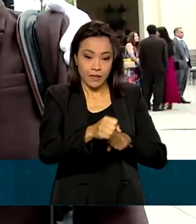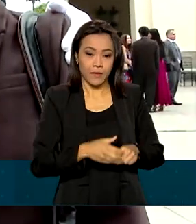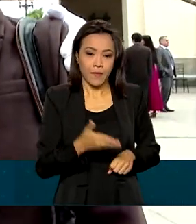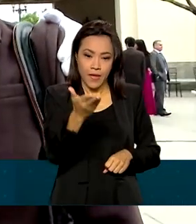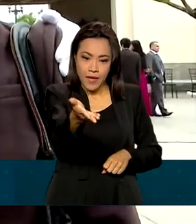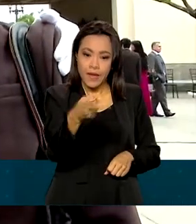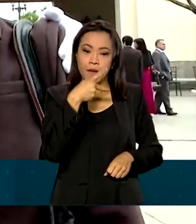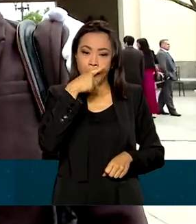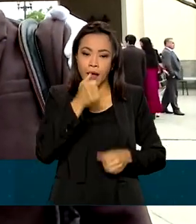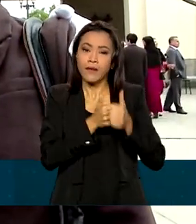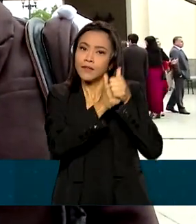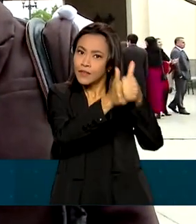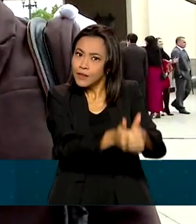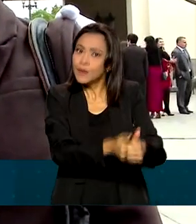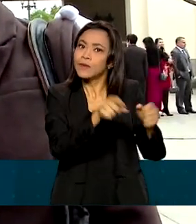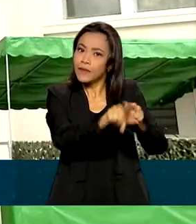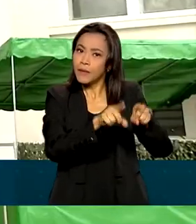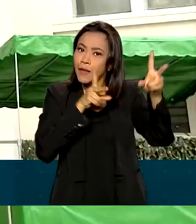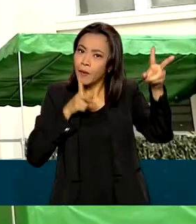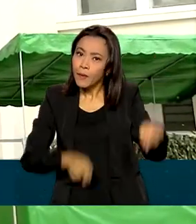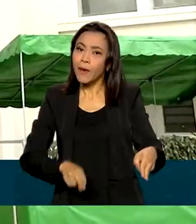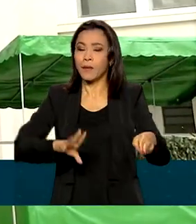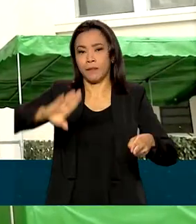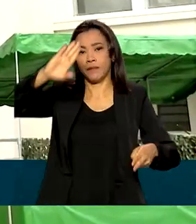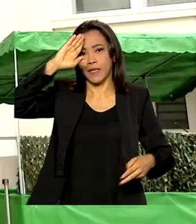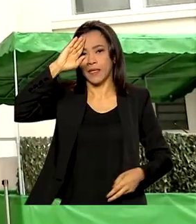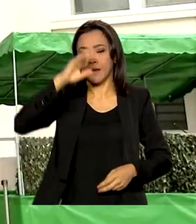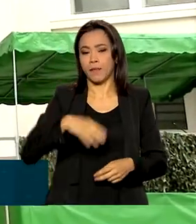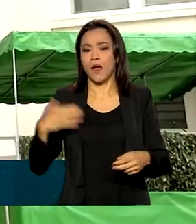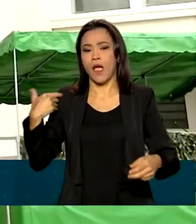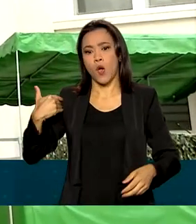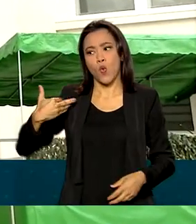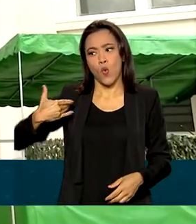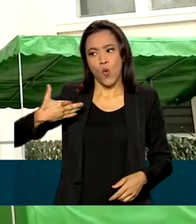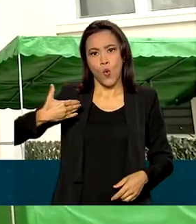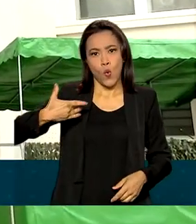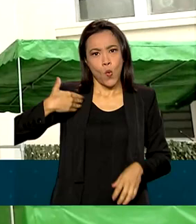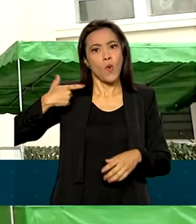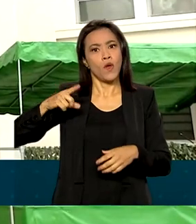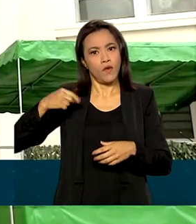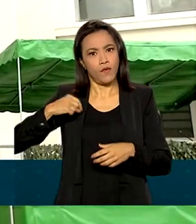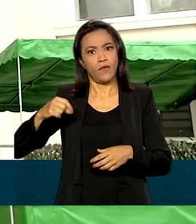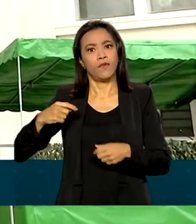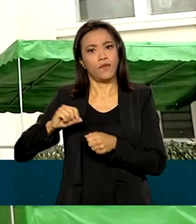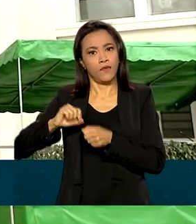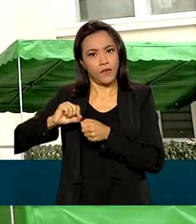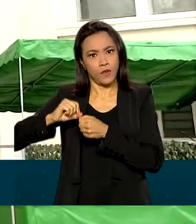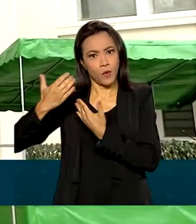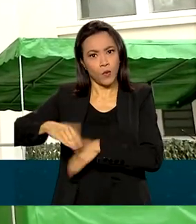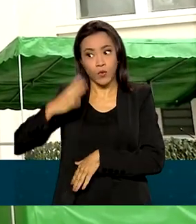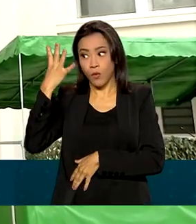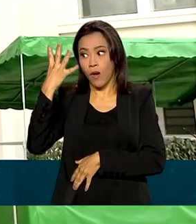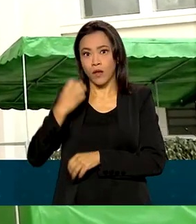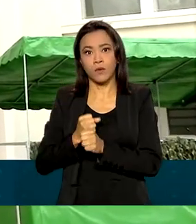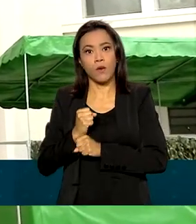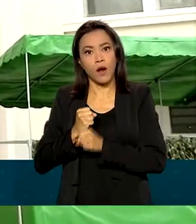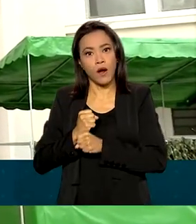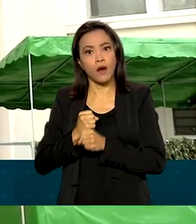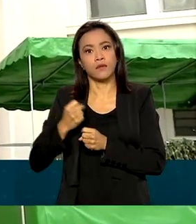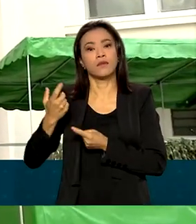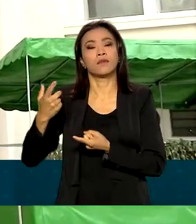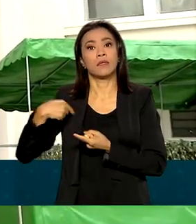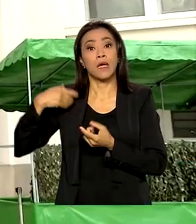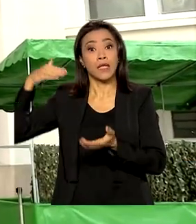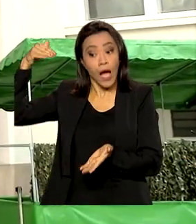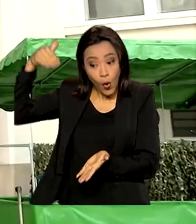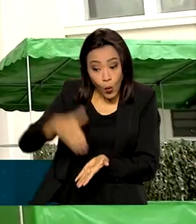passos do pai, que também é militar. Uma trajetória longa, fiz o concurso durante 4 anos, passei